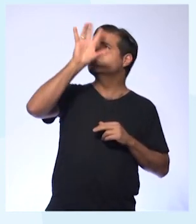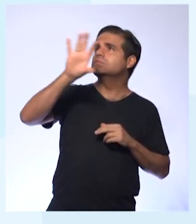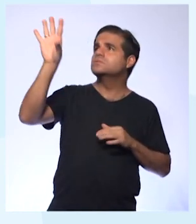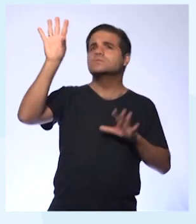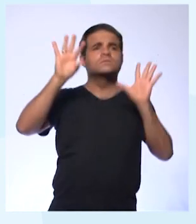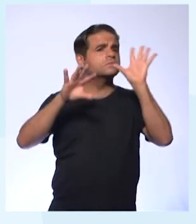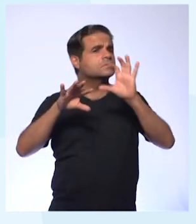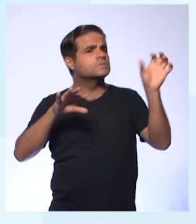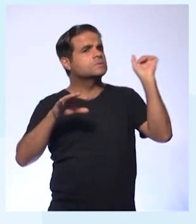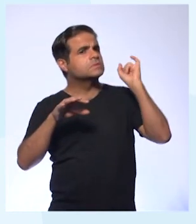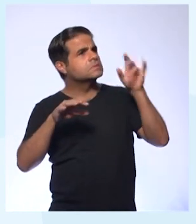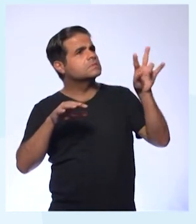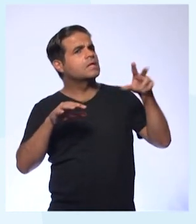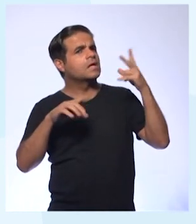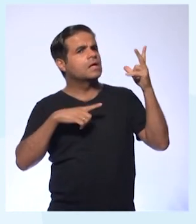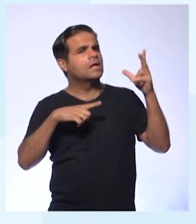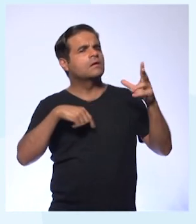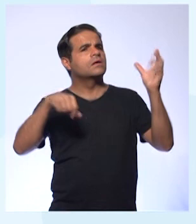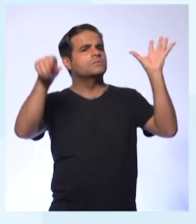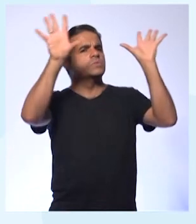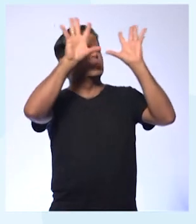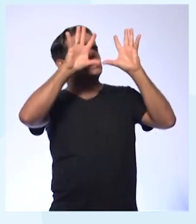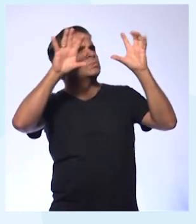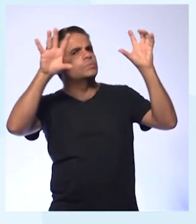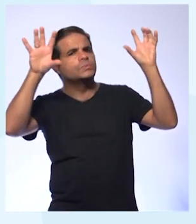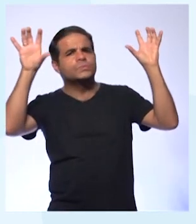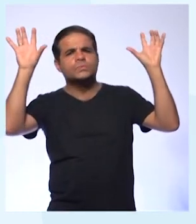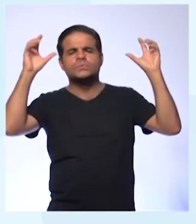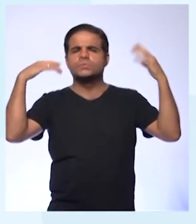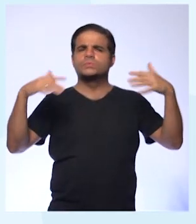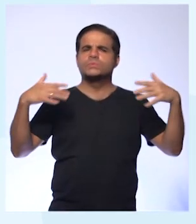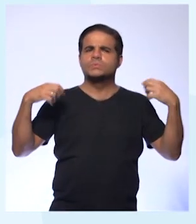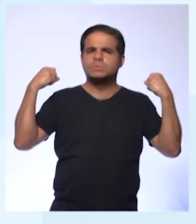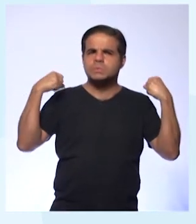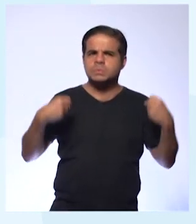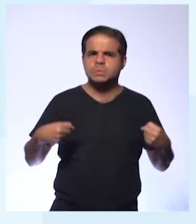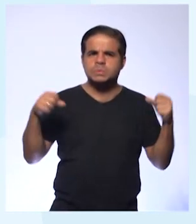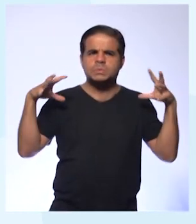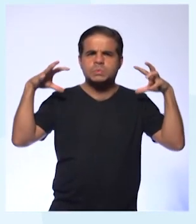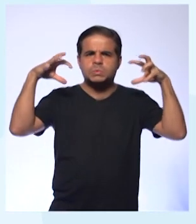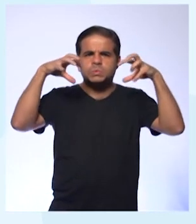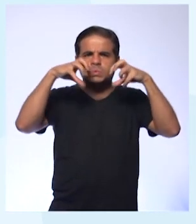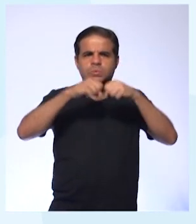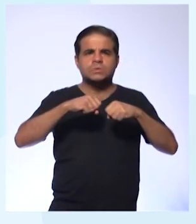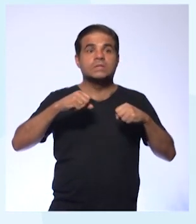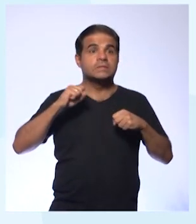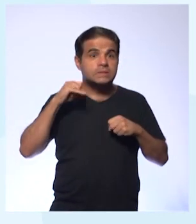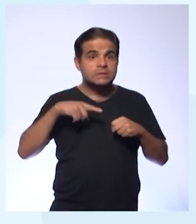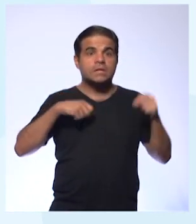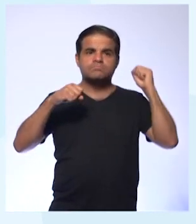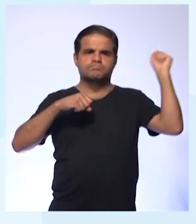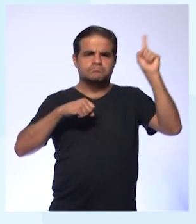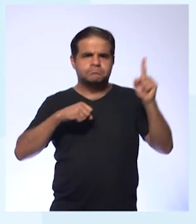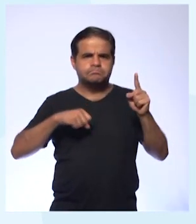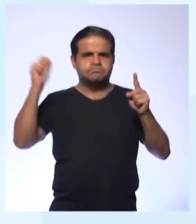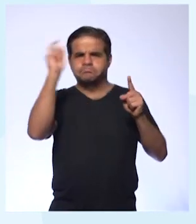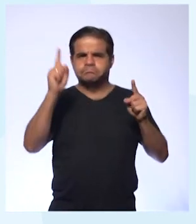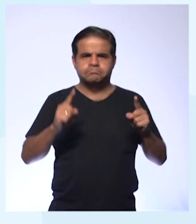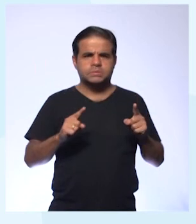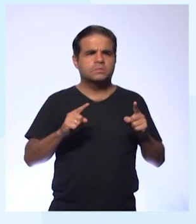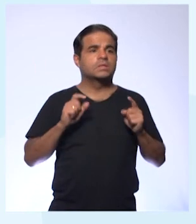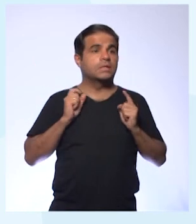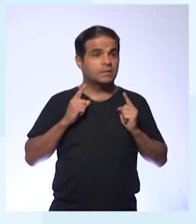e veja se está ocorrendo a formação de nuvens densas e escura e se há raios e trovões. Mantenha em